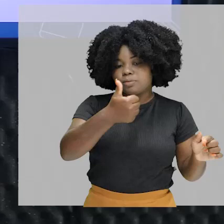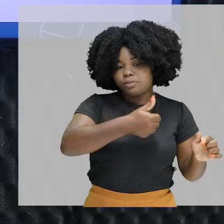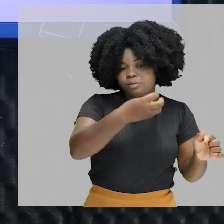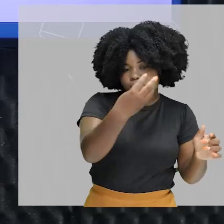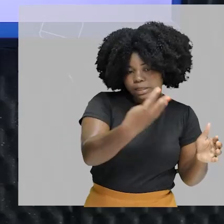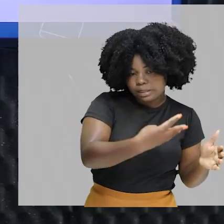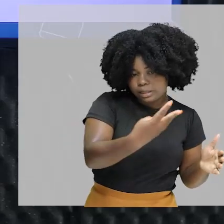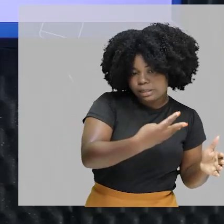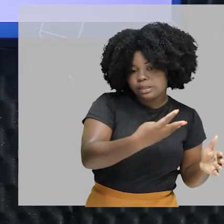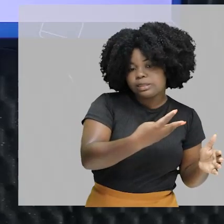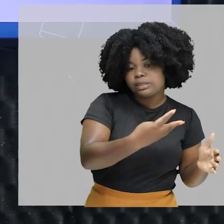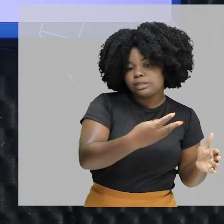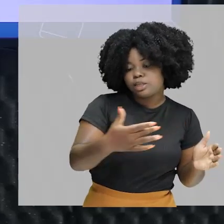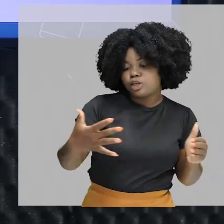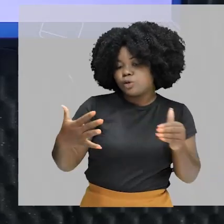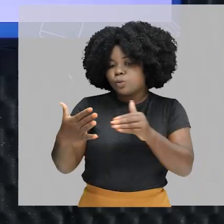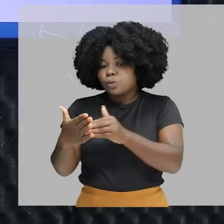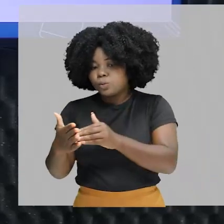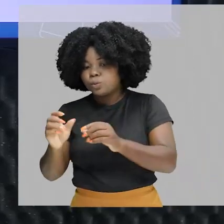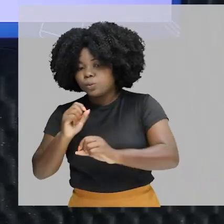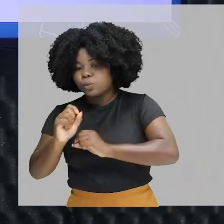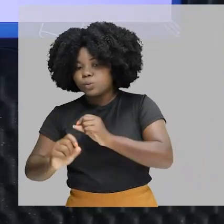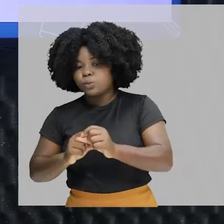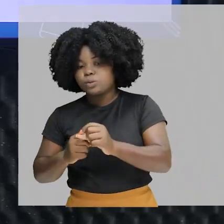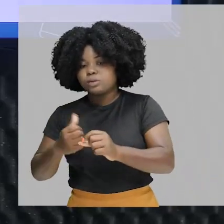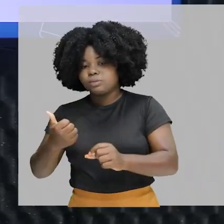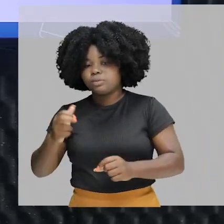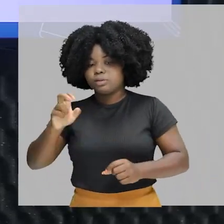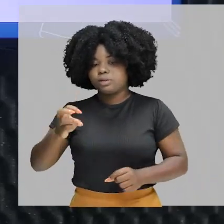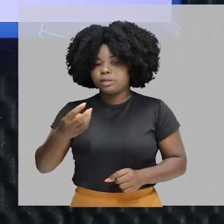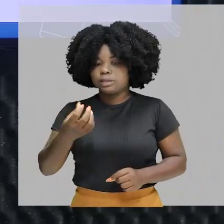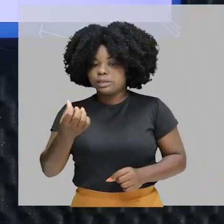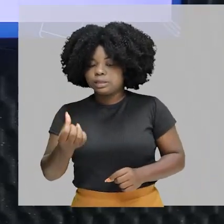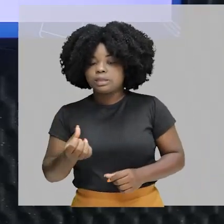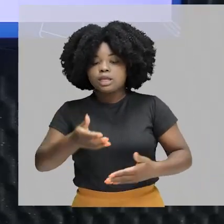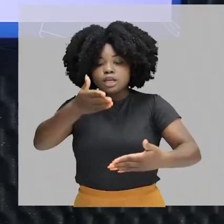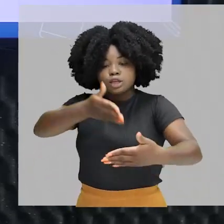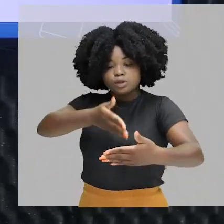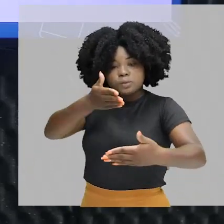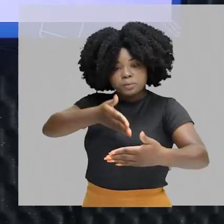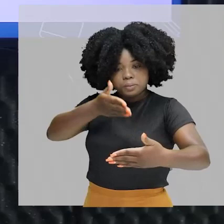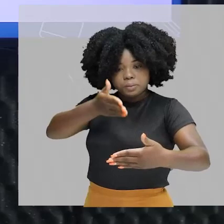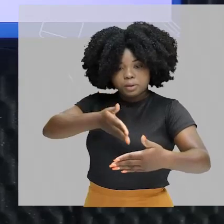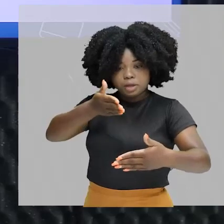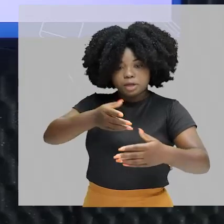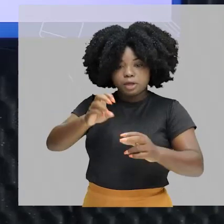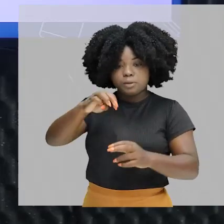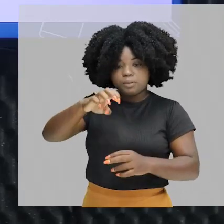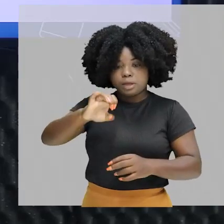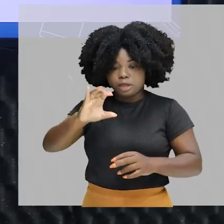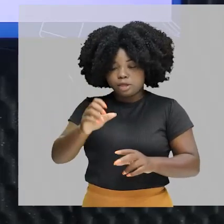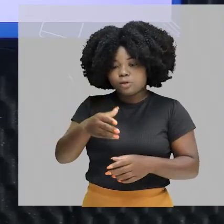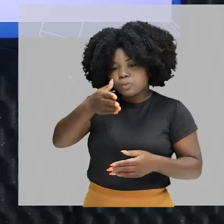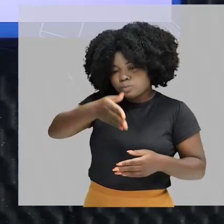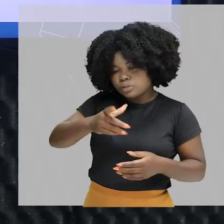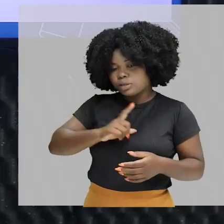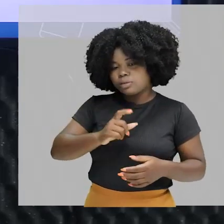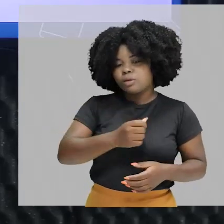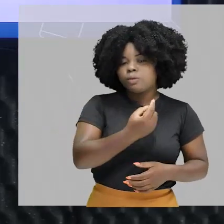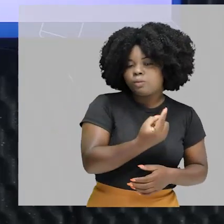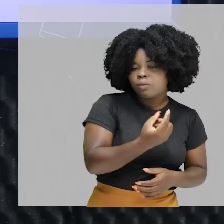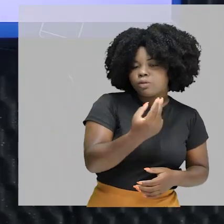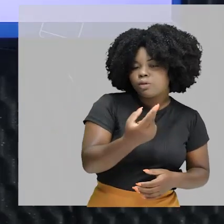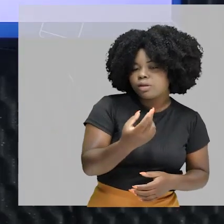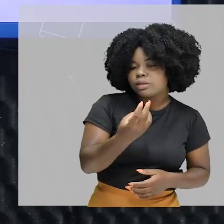o último termo é 1536. E aqui no meio, nós podemos até fazer a conferência, ó. 1,